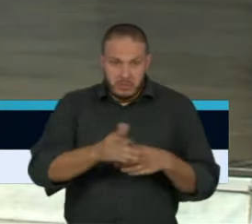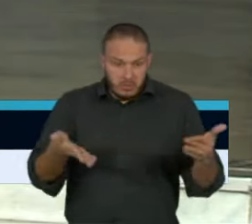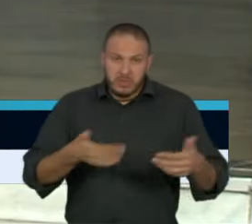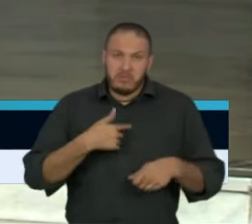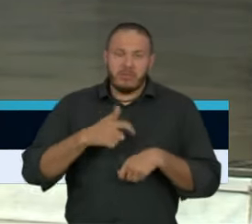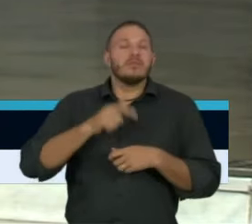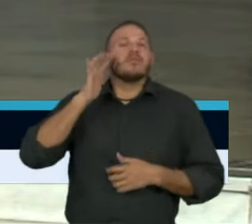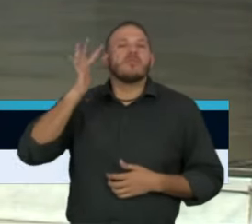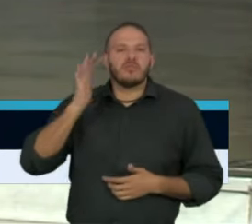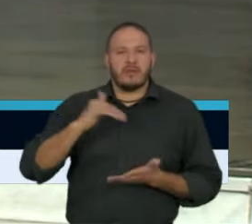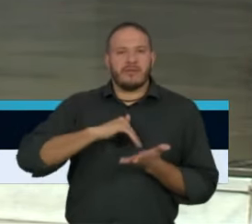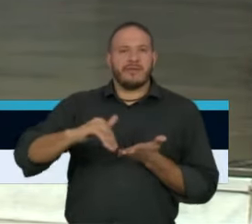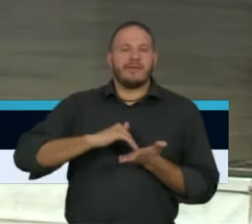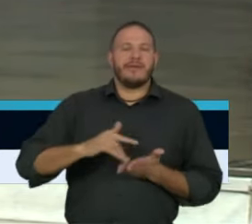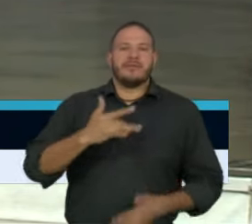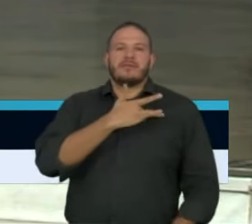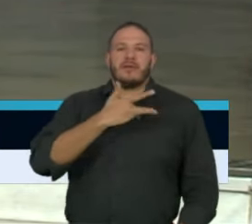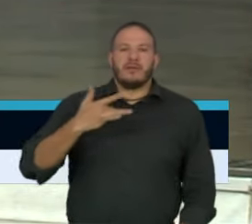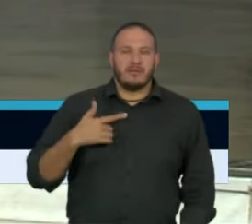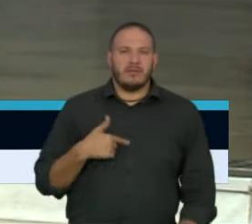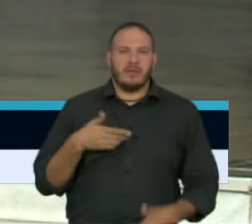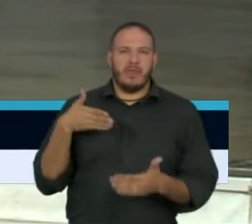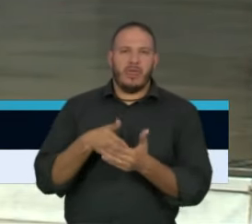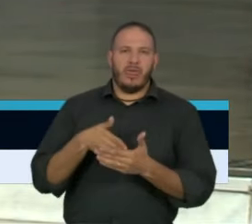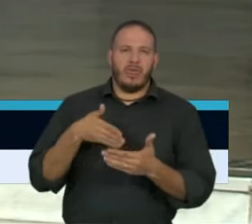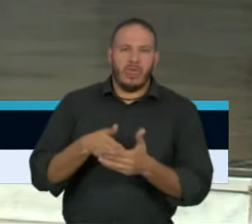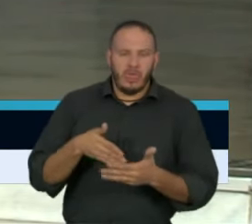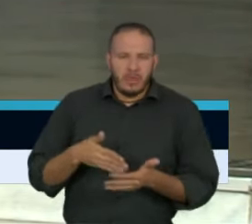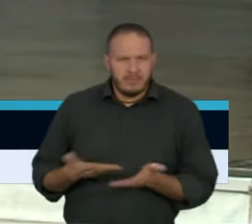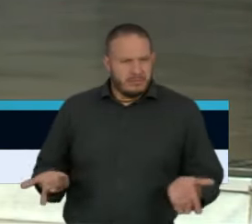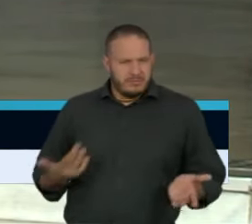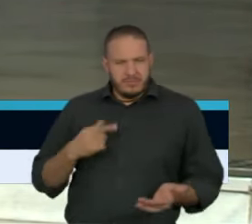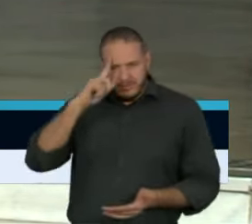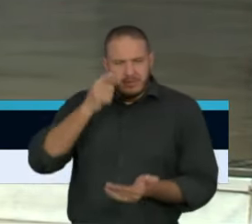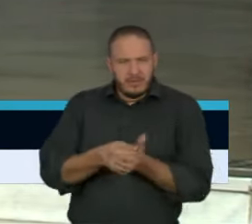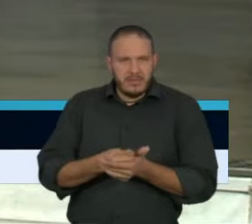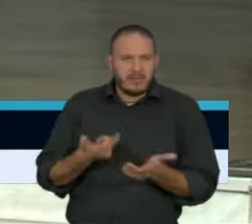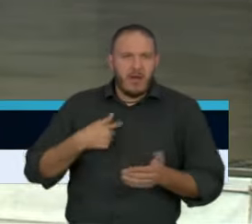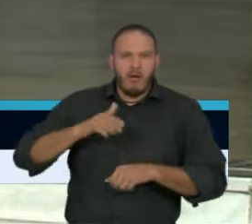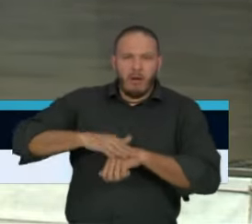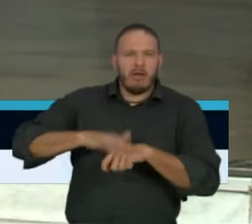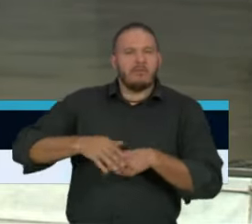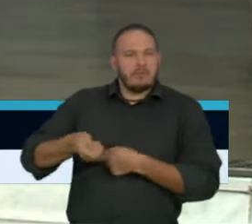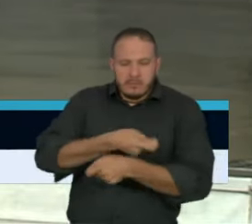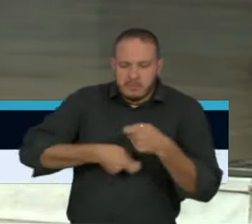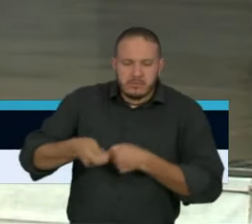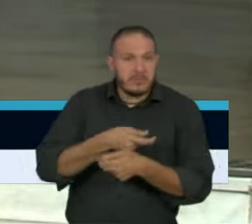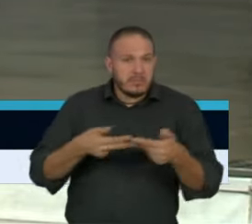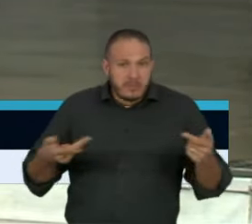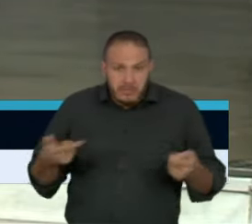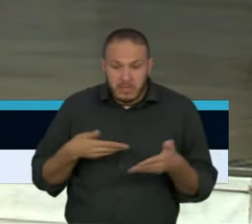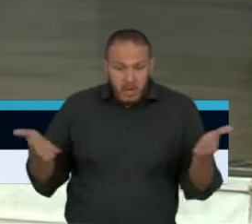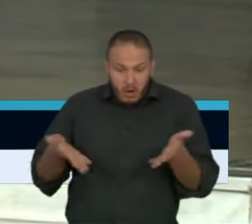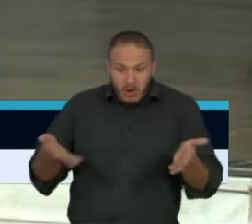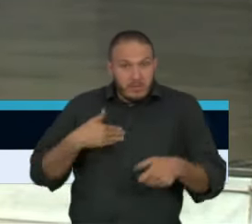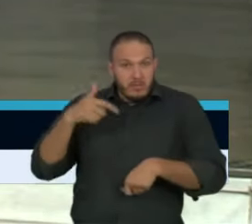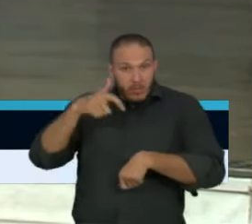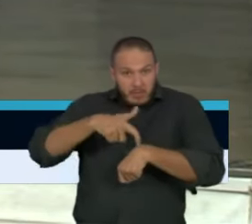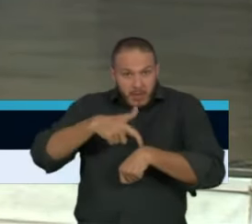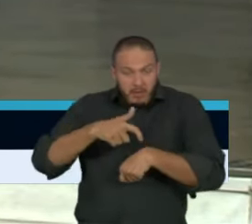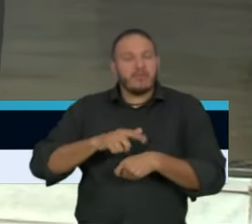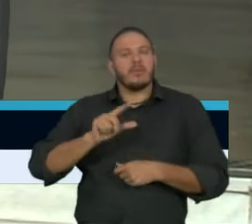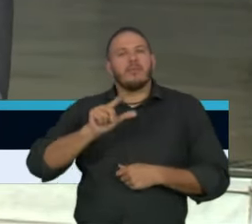Imagina a Secretaria de Saúde com restrições para poder tomar as ações administrativas que estão sendo tomadas nesse instante para